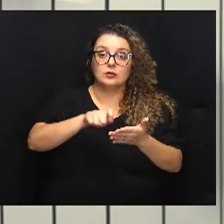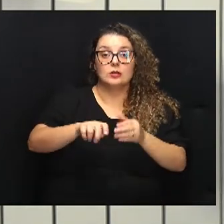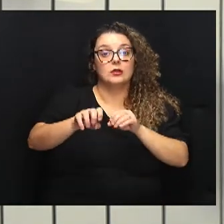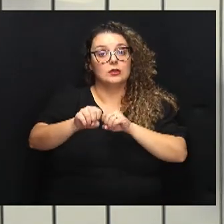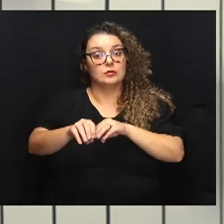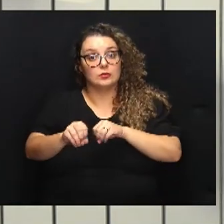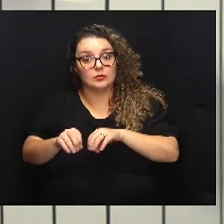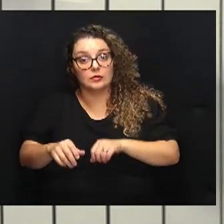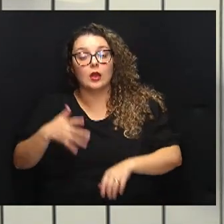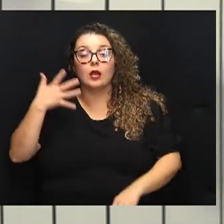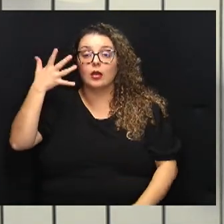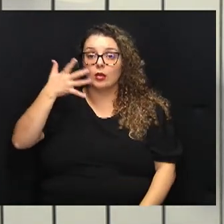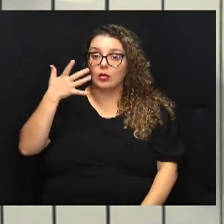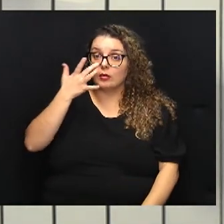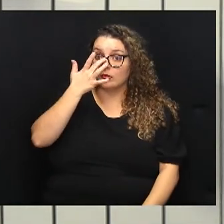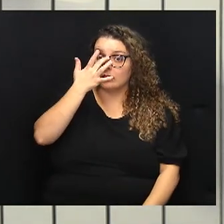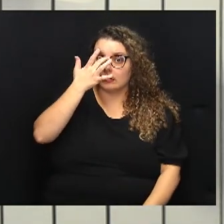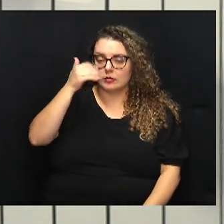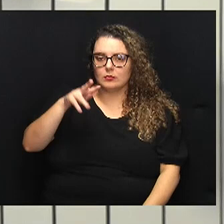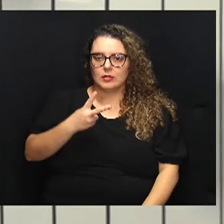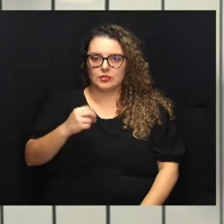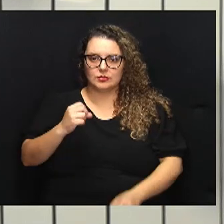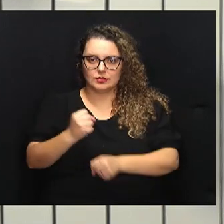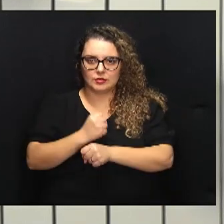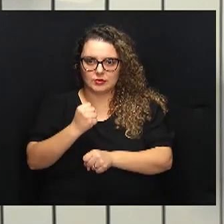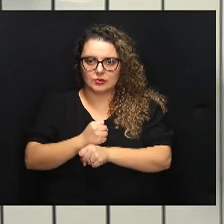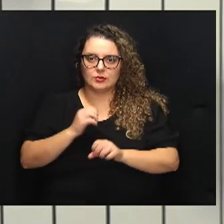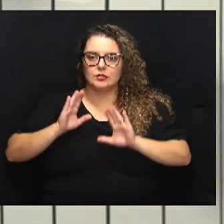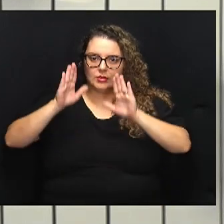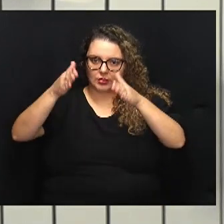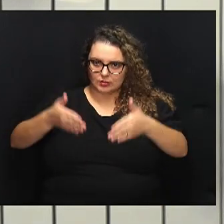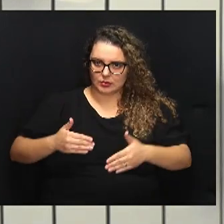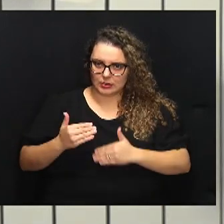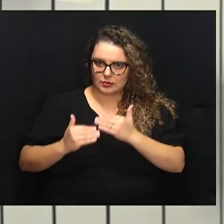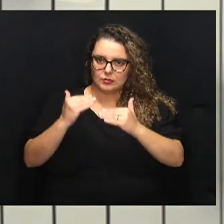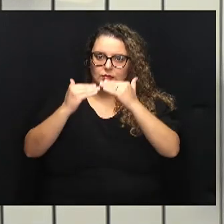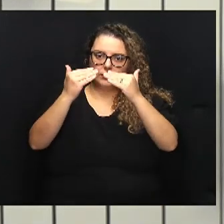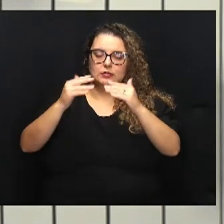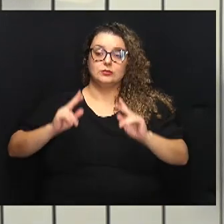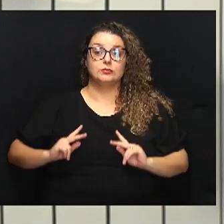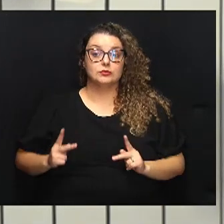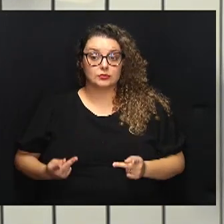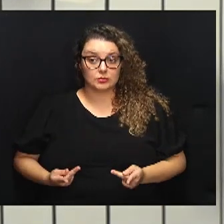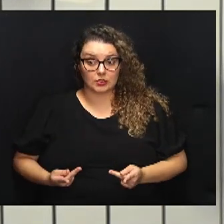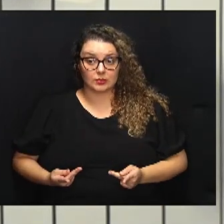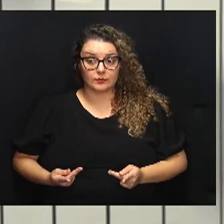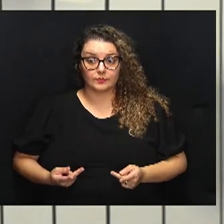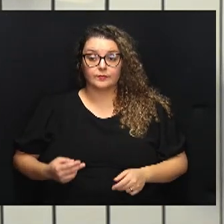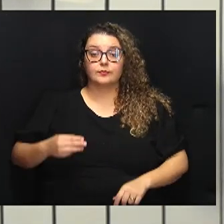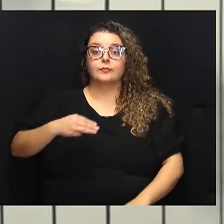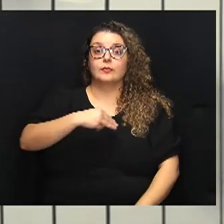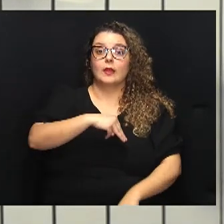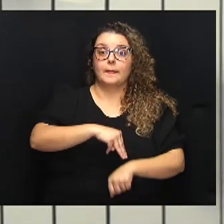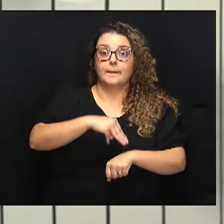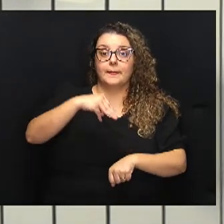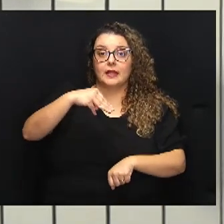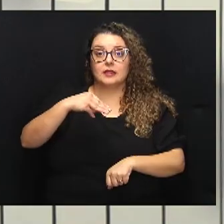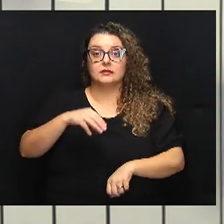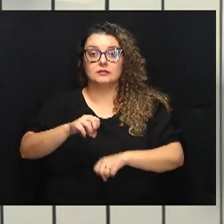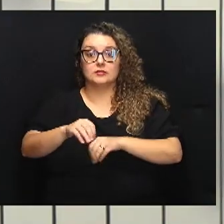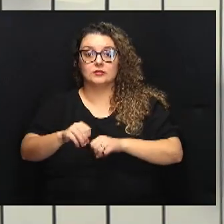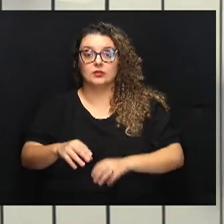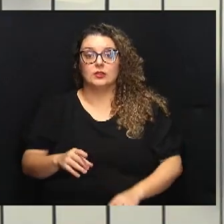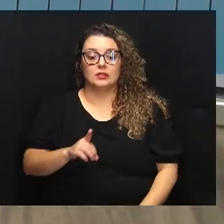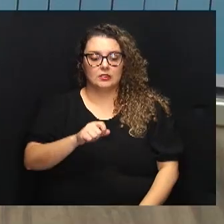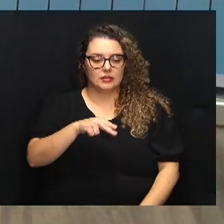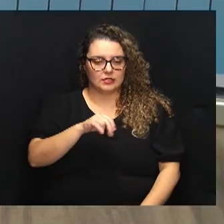educadora, palestrante com mais de 20 anos dedicados ao desenvolvimento humano, mestra em educação. Então,